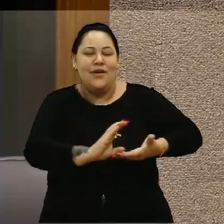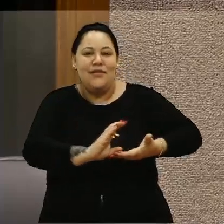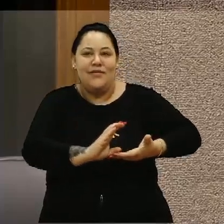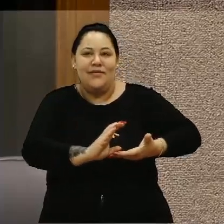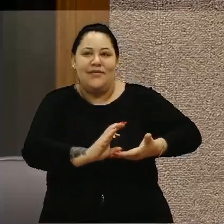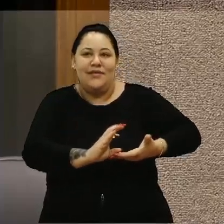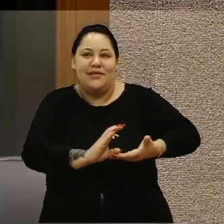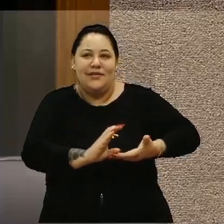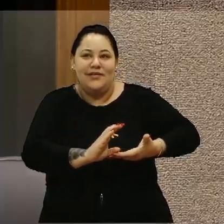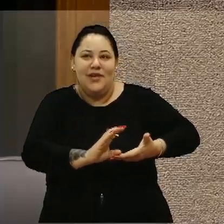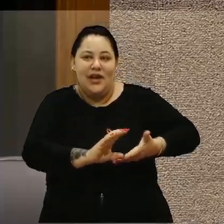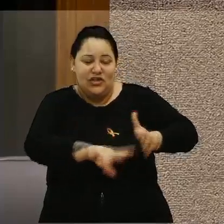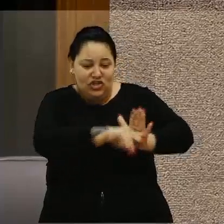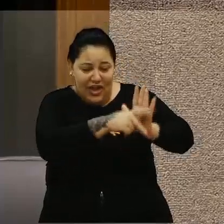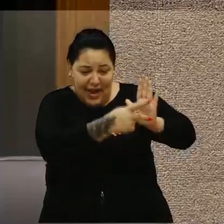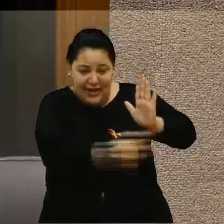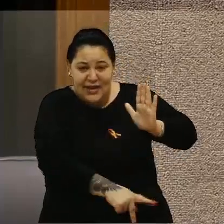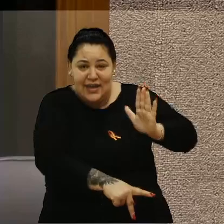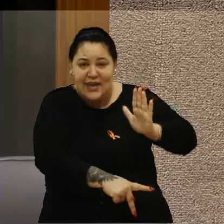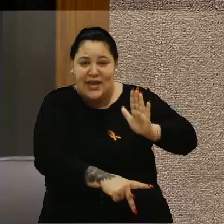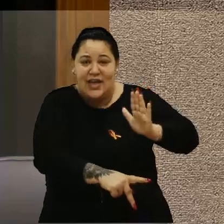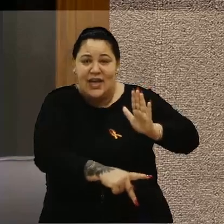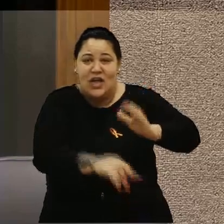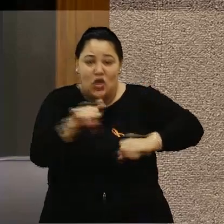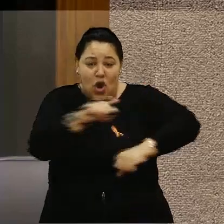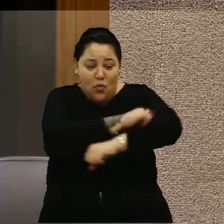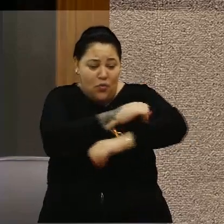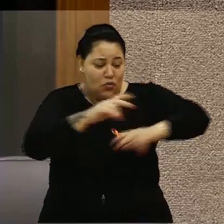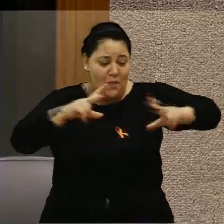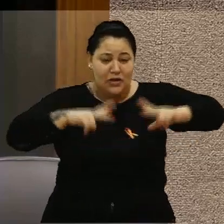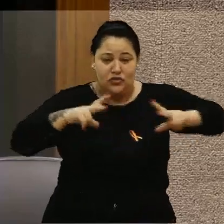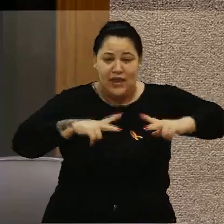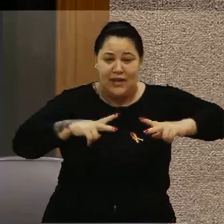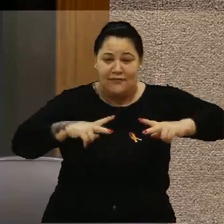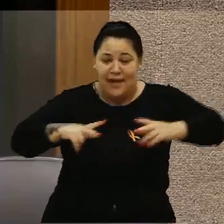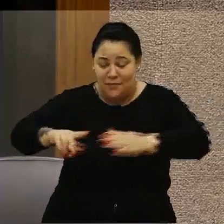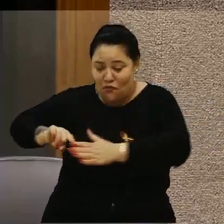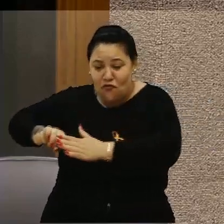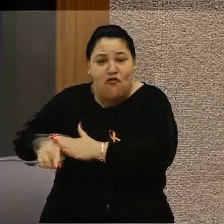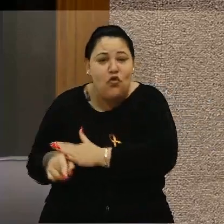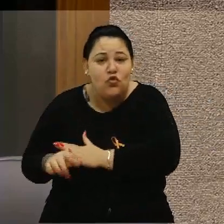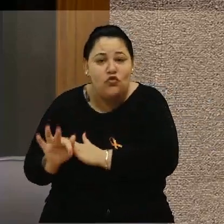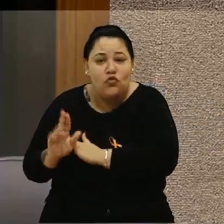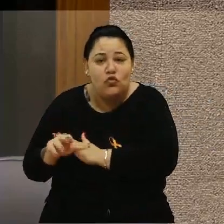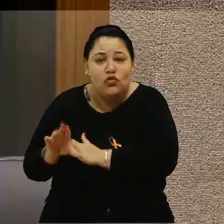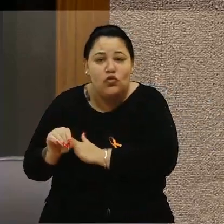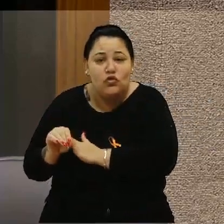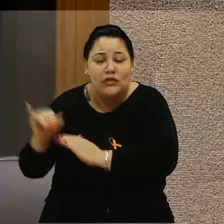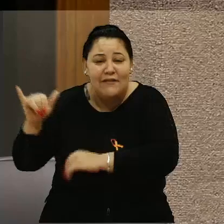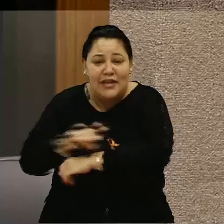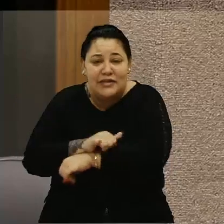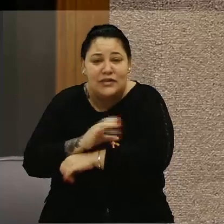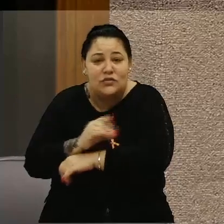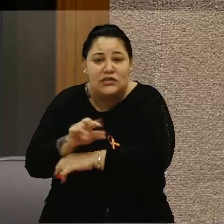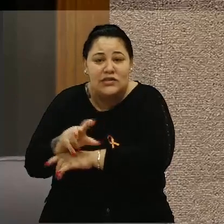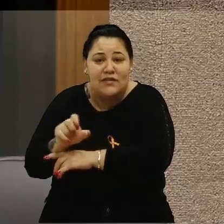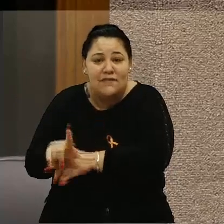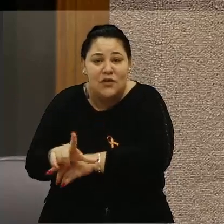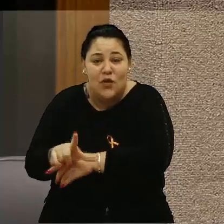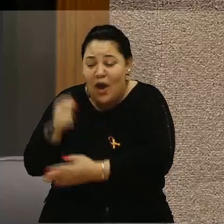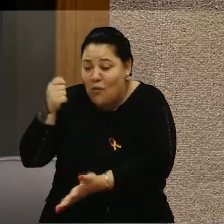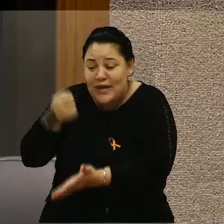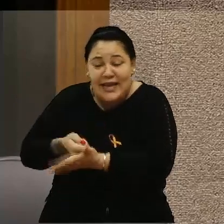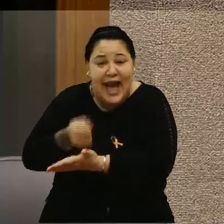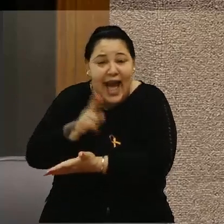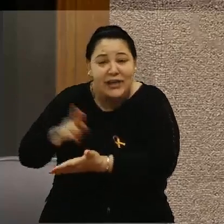dos aeroportos privatizados vão para o Fundo de Aviação Civil e obrigatoriamente tem que ser aplicado em aeroportos